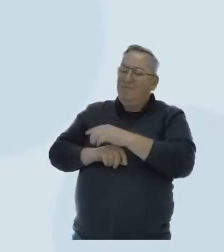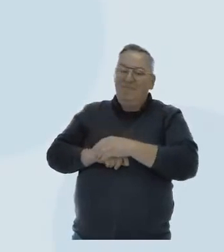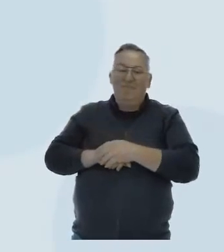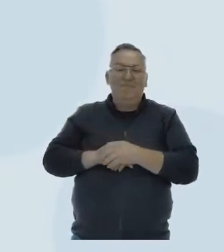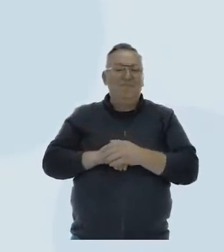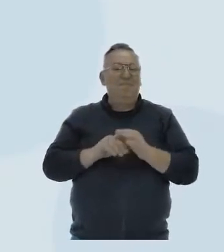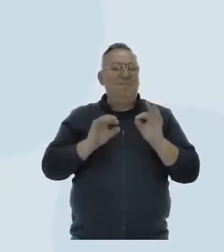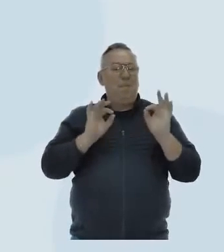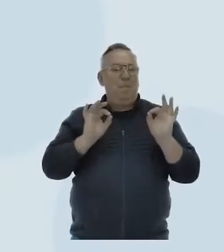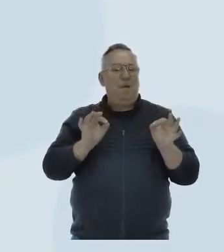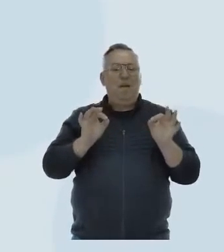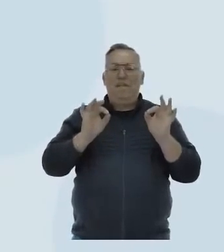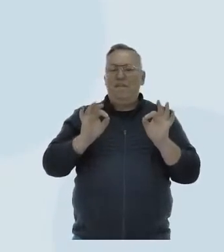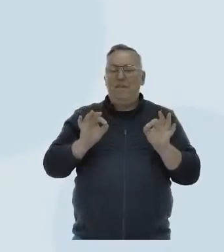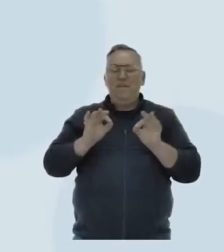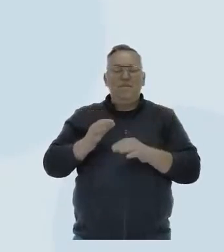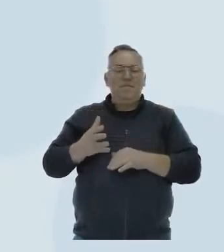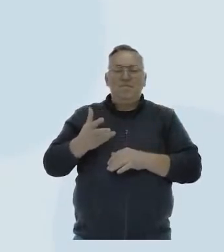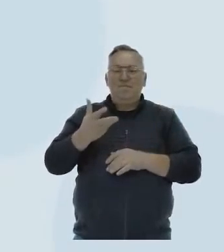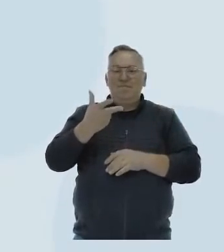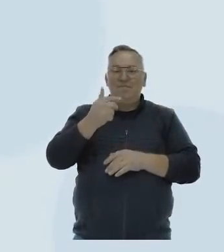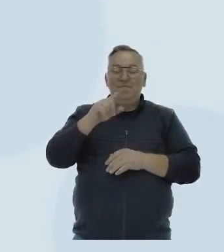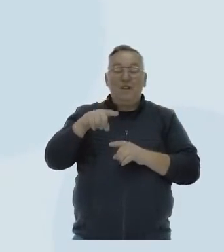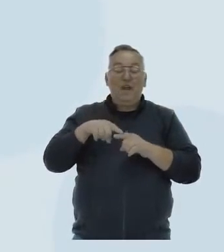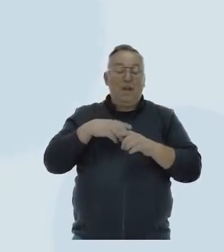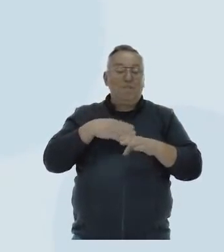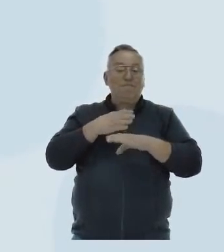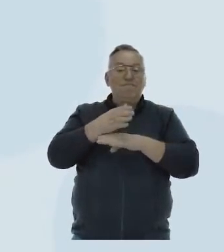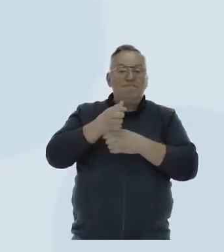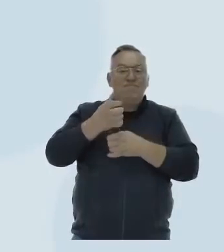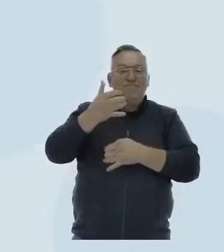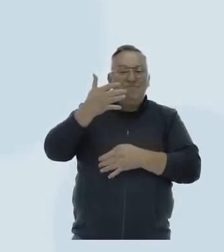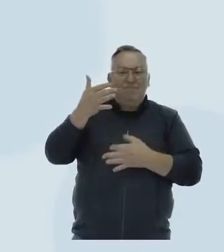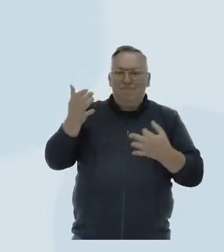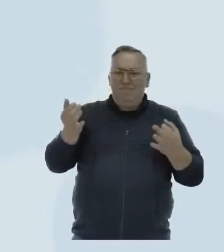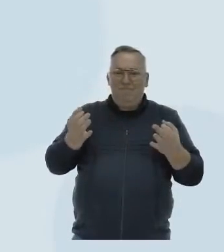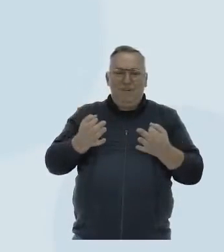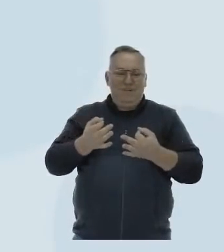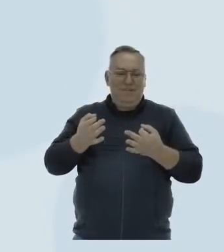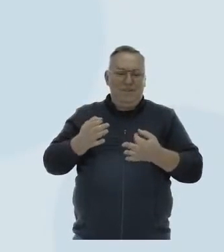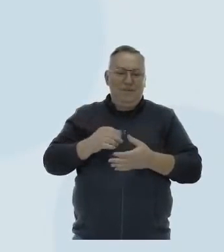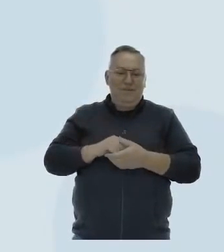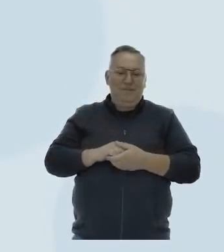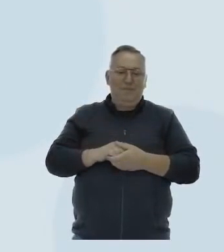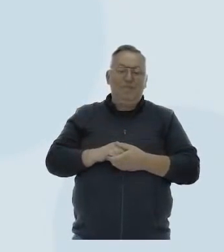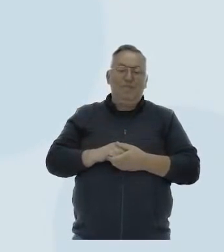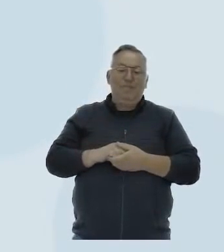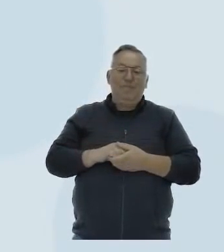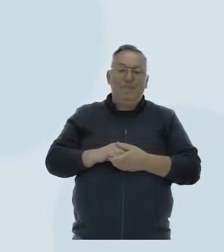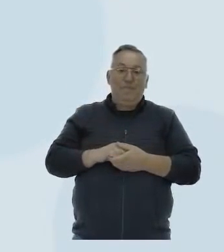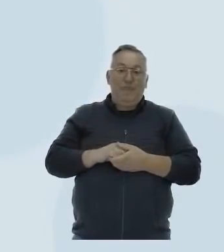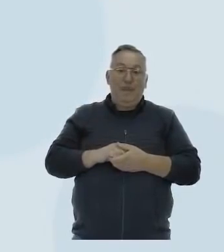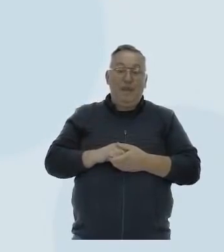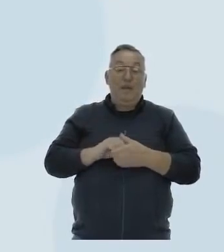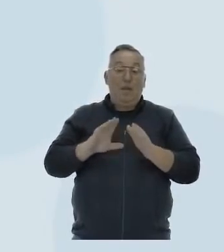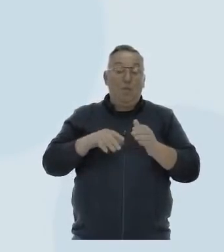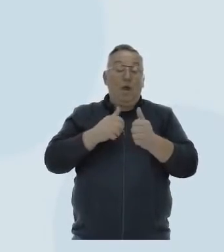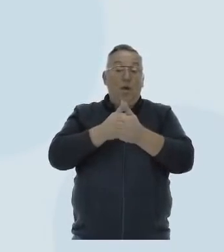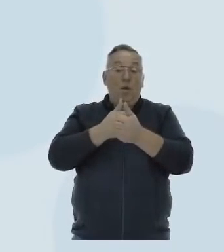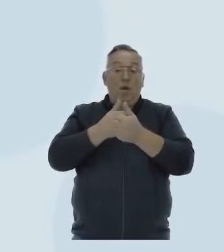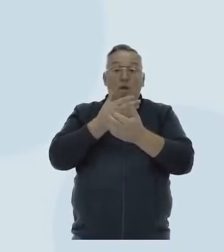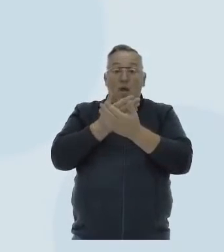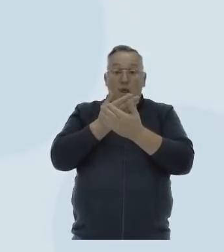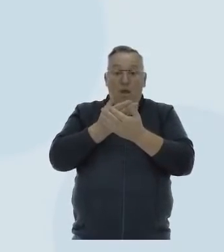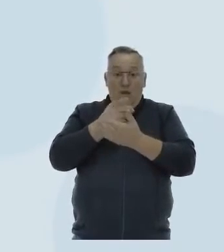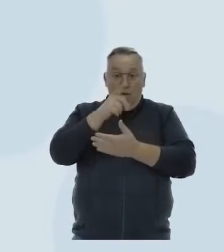atividades e interagir, que para mim é a parte mais importante da aula, é a interação de vocês aqui no chat, tá bom? Para acompanhar essa aula, você